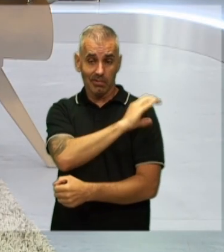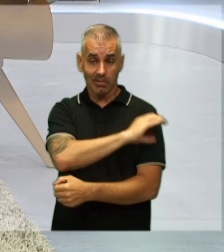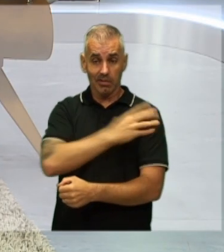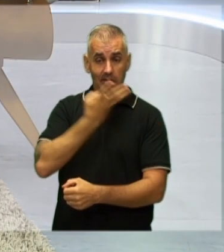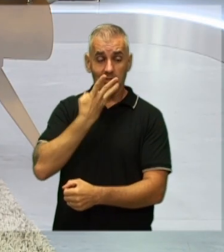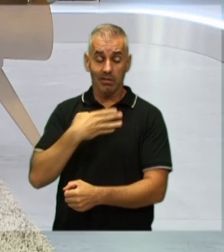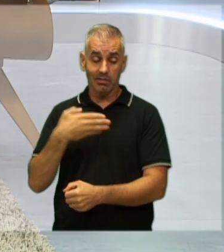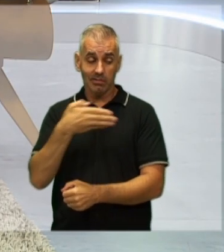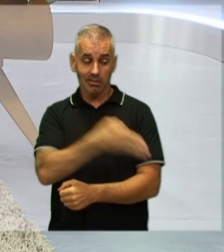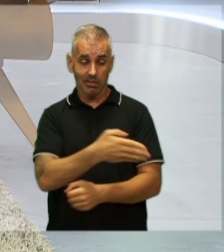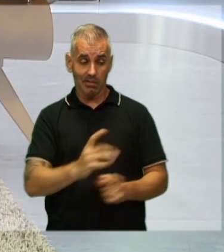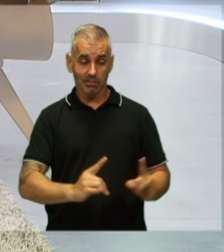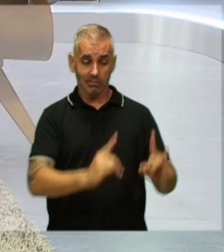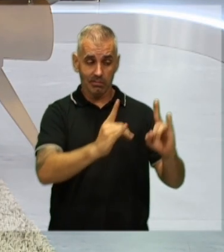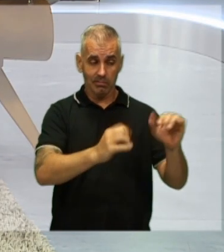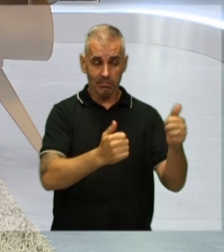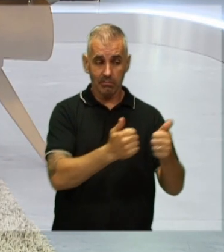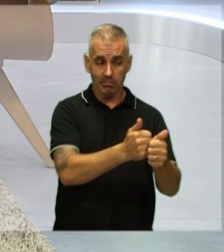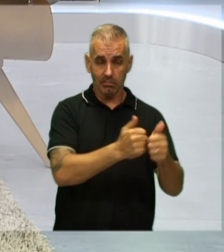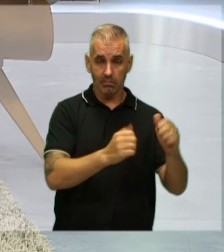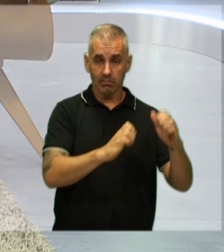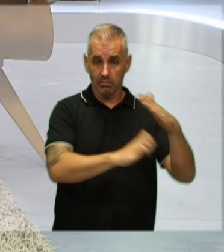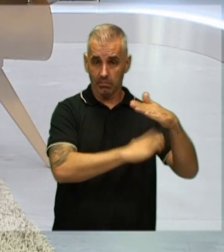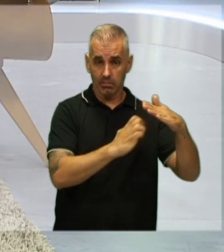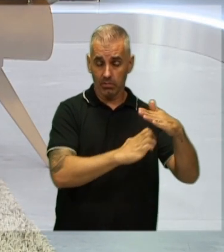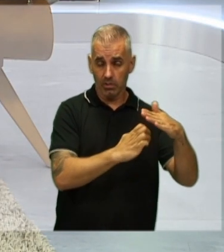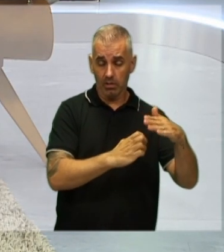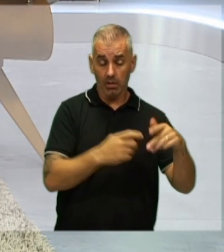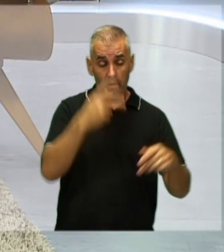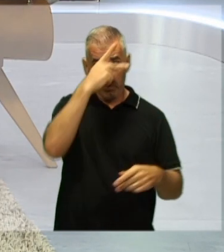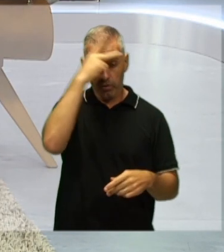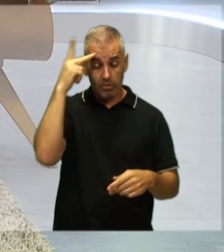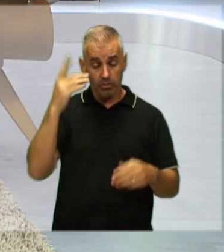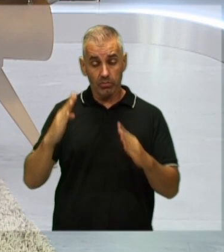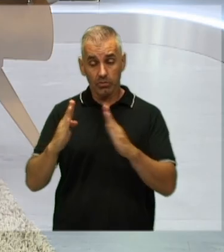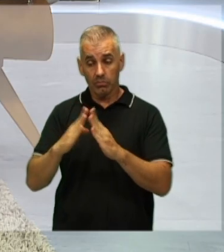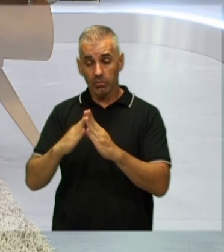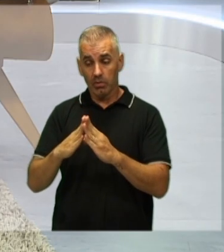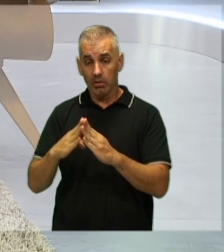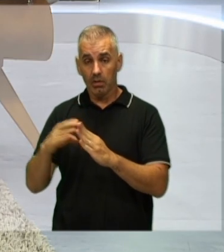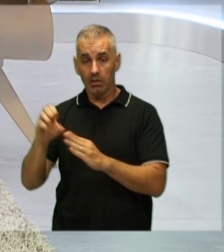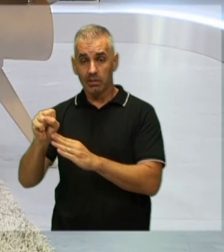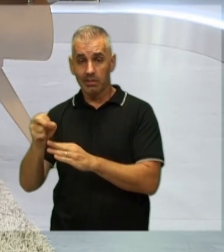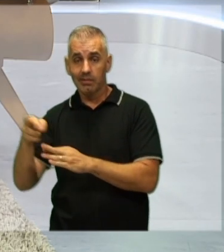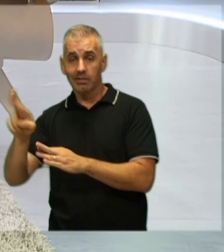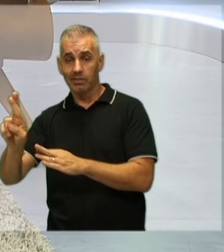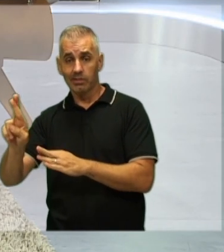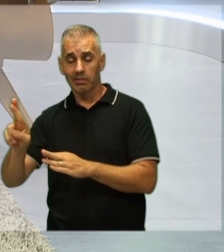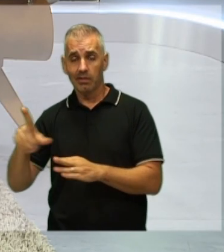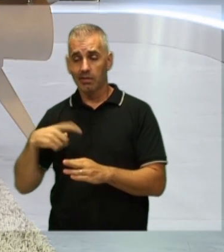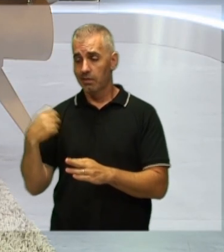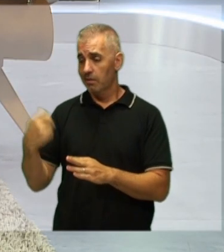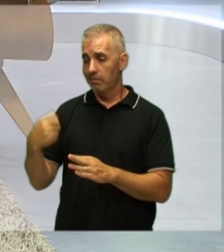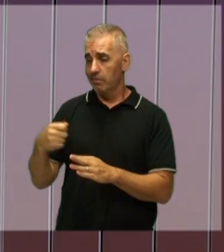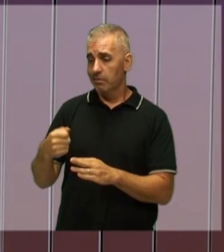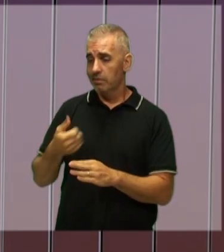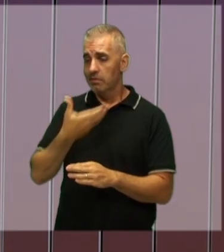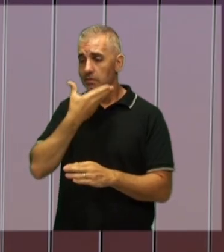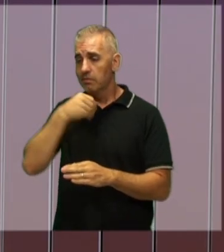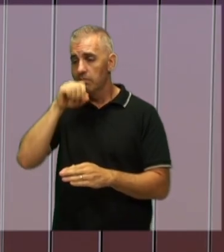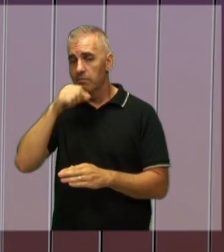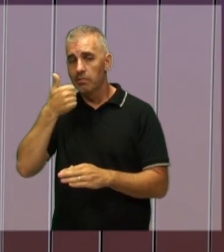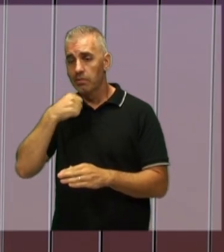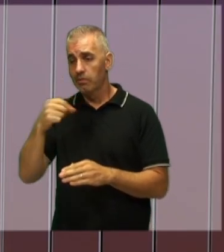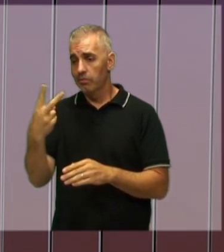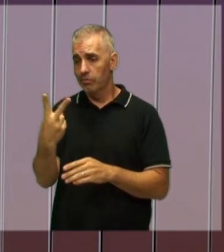a empresa fez uma creche, a pessoa que mora lá no Santa Regina, por exemplo, a mãe que mora lá, ela não precisa, ela e o pai, ter 2 veículos